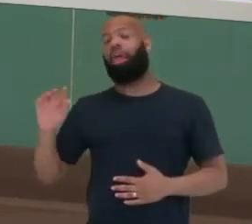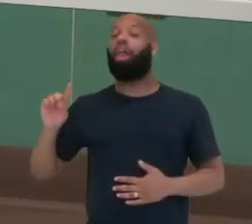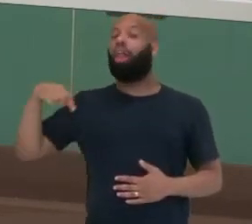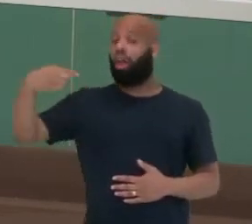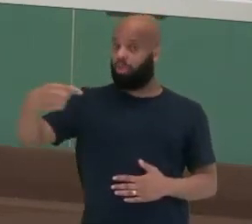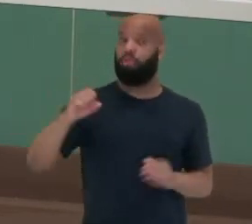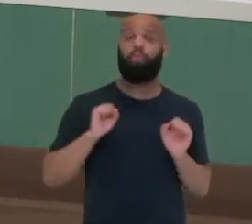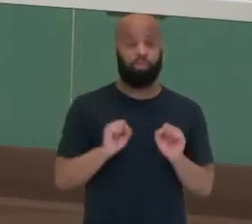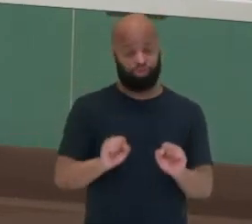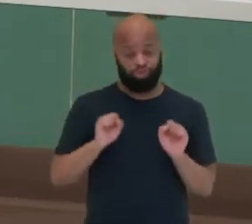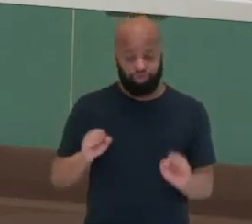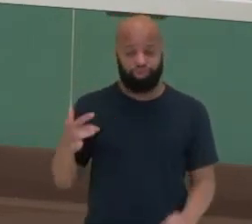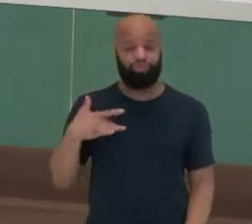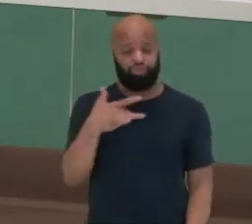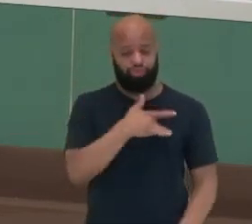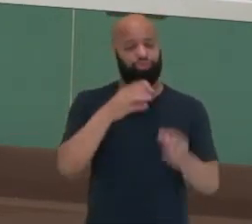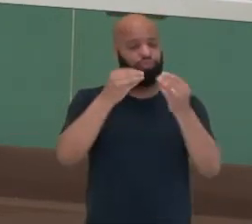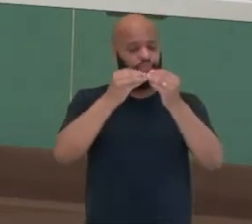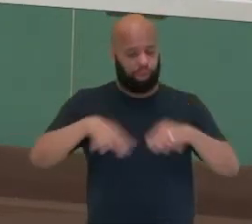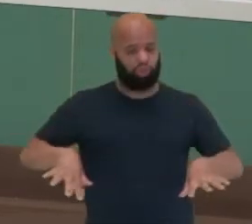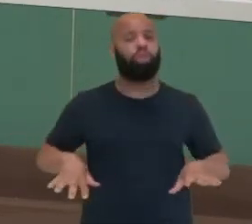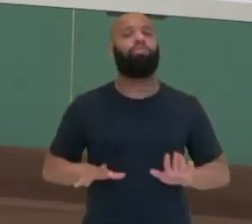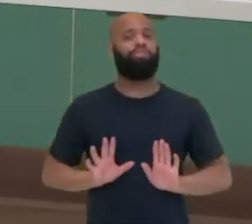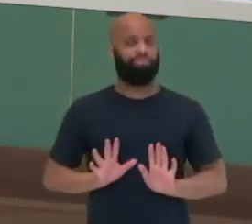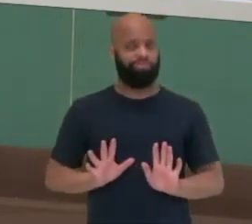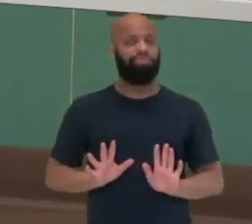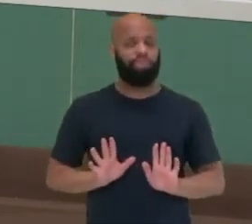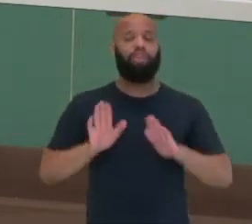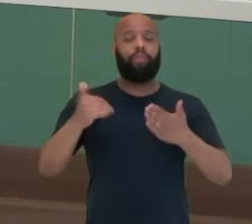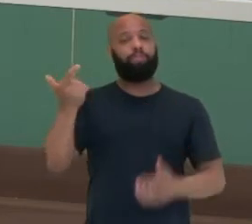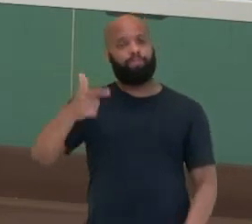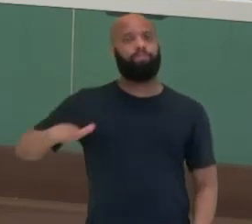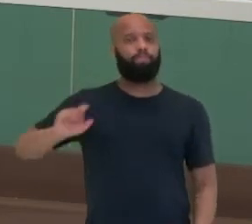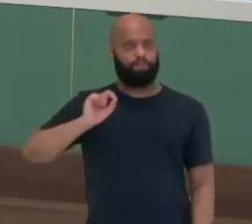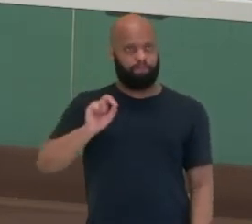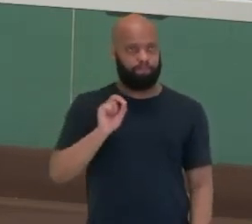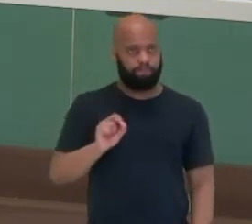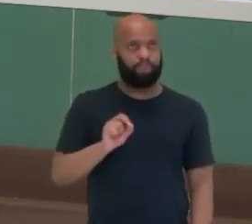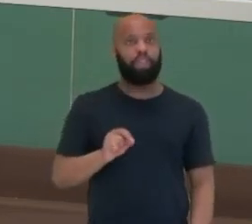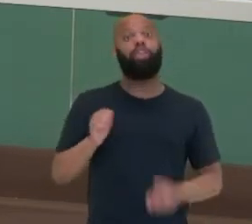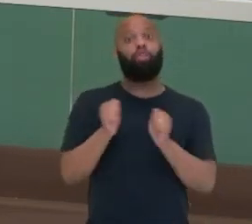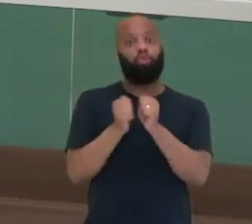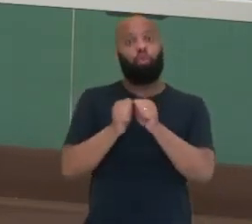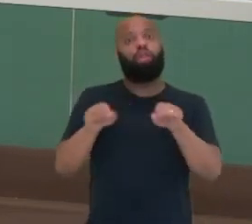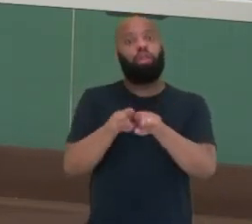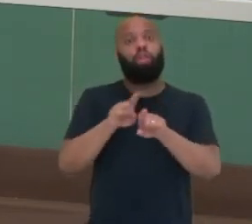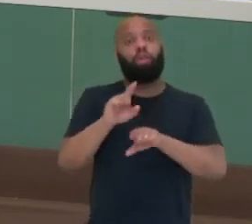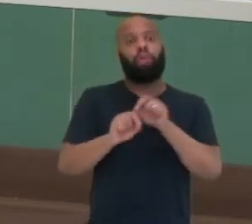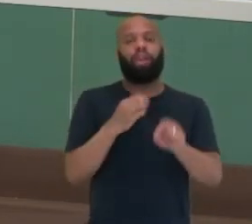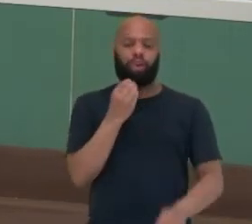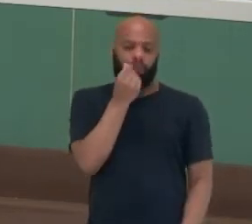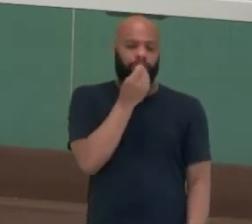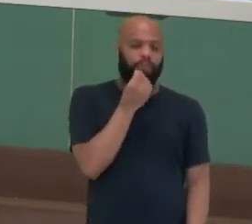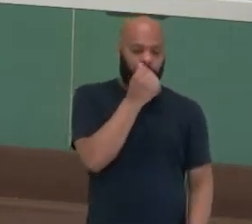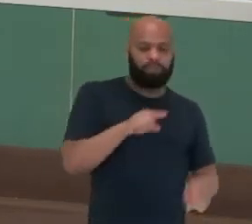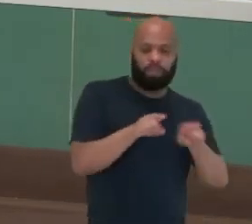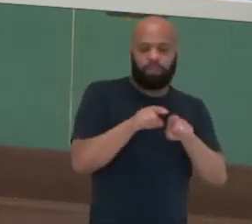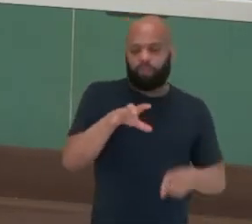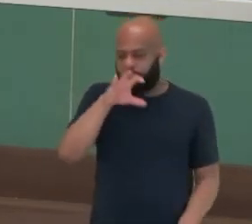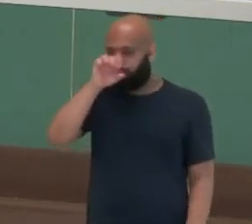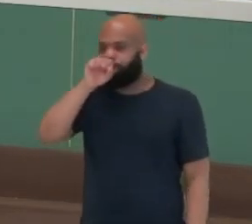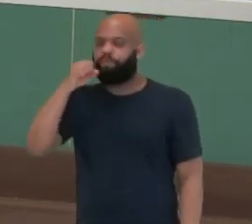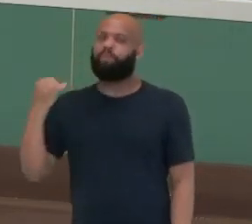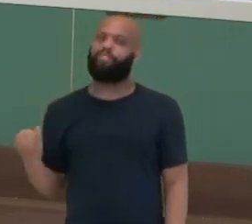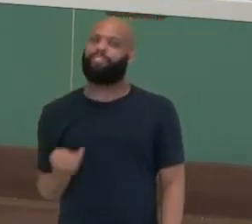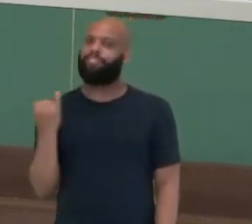alimento estragado e que pudesse causar mal para eles. Então, novamente, juntamente com sentir os gostos, sentir os cheiros